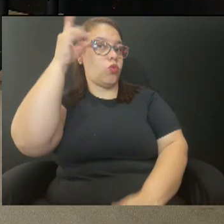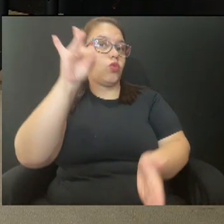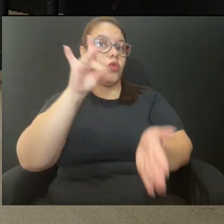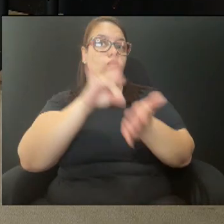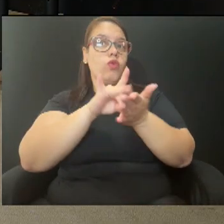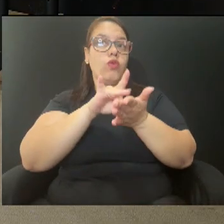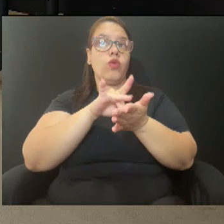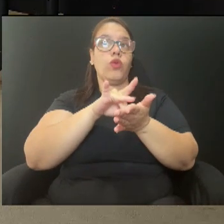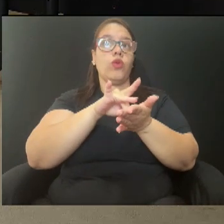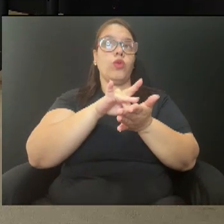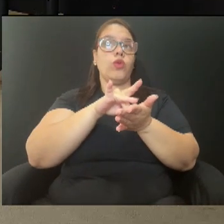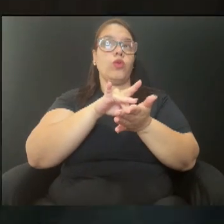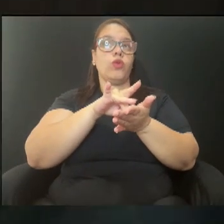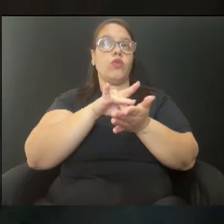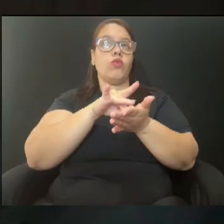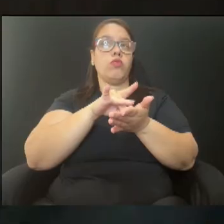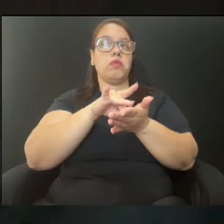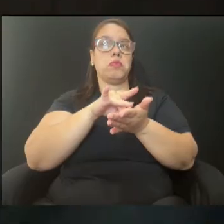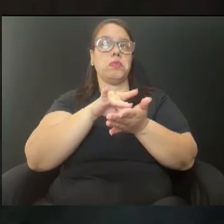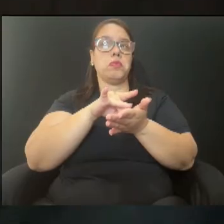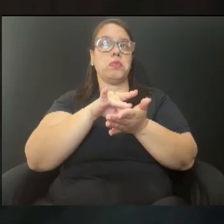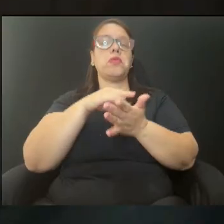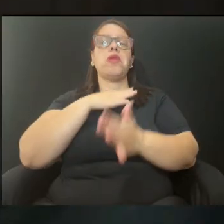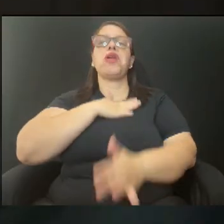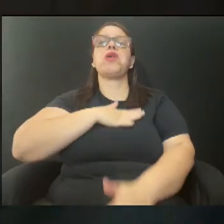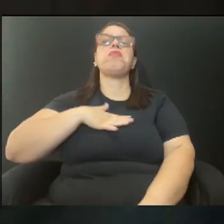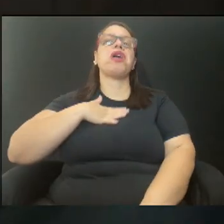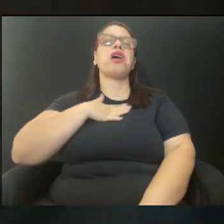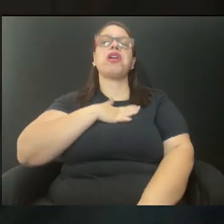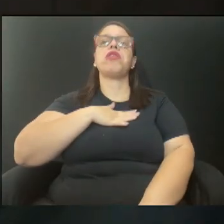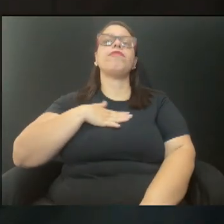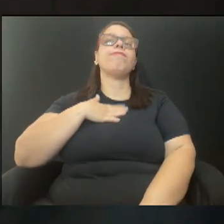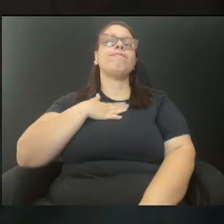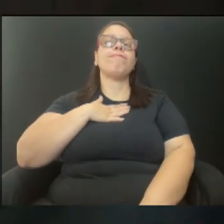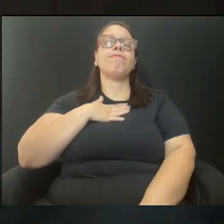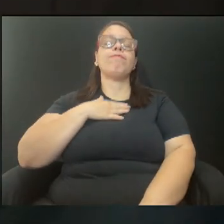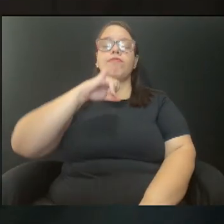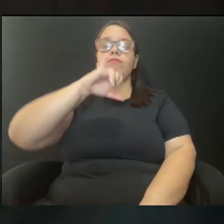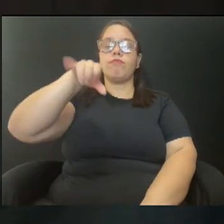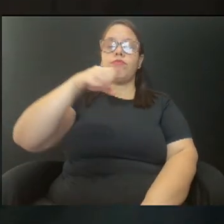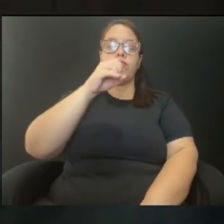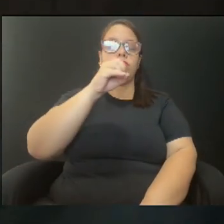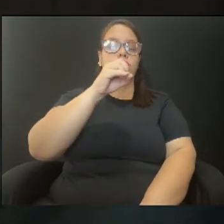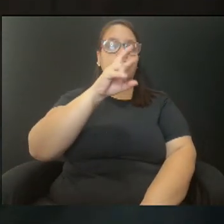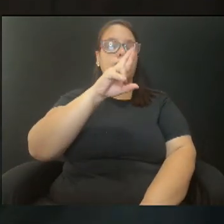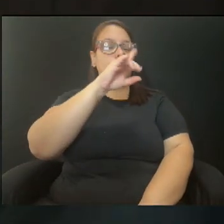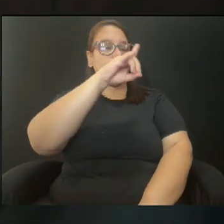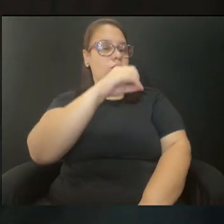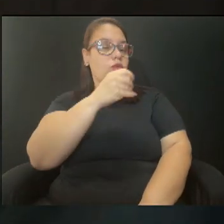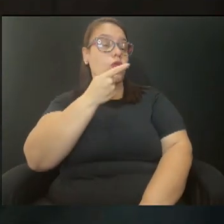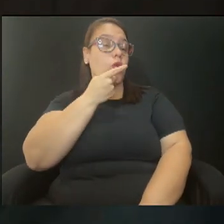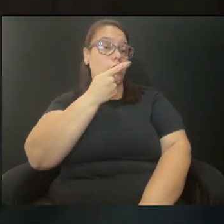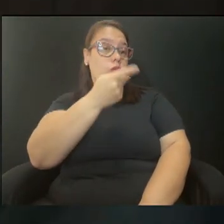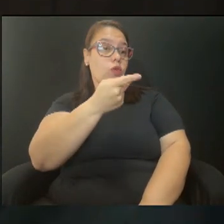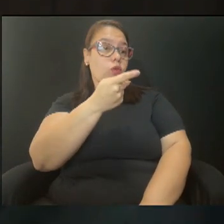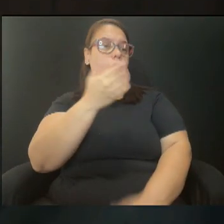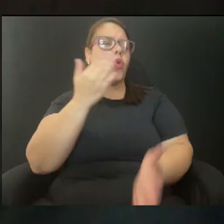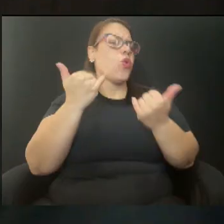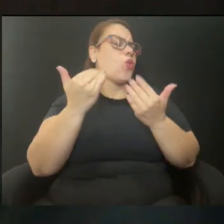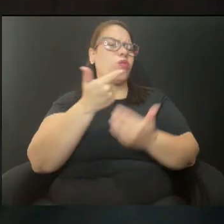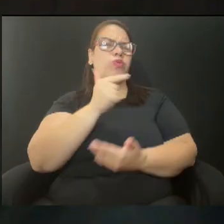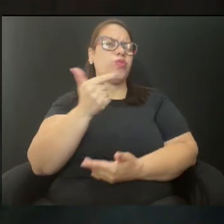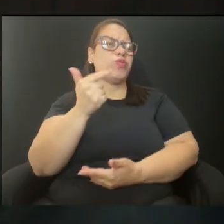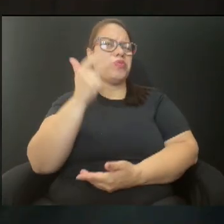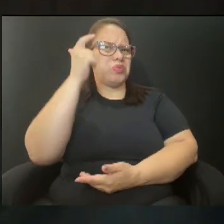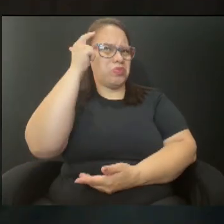e nesse prazer que o Jordi mencionou, inclusive, o jovem ele não tem essa noção, ou